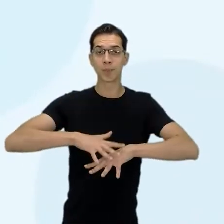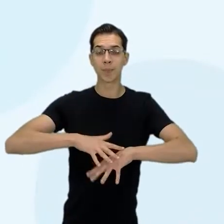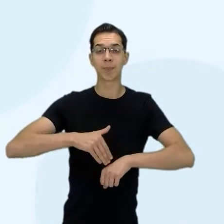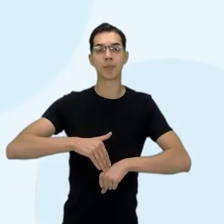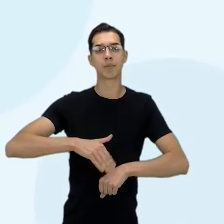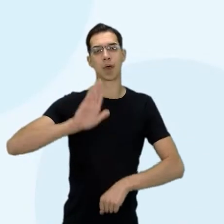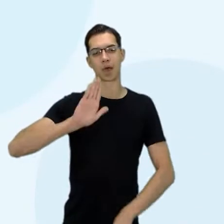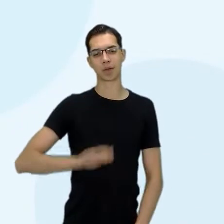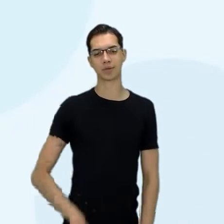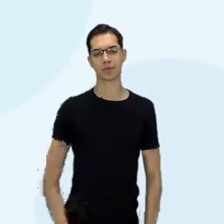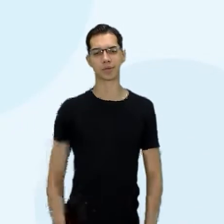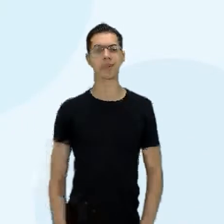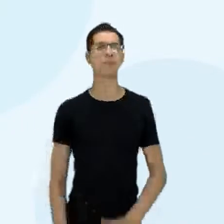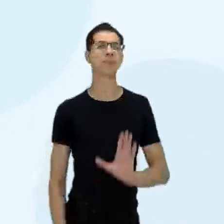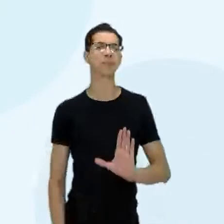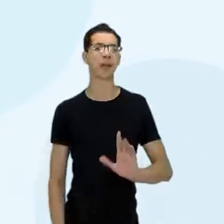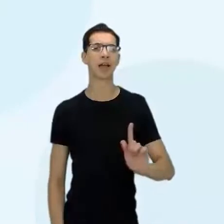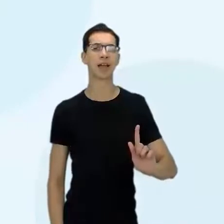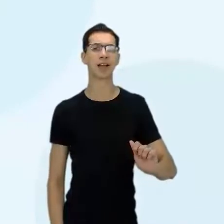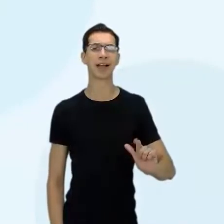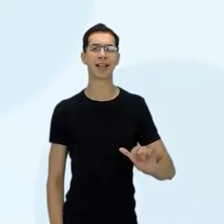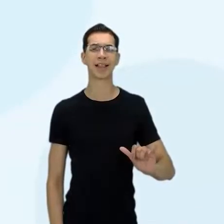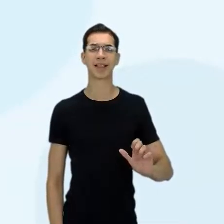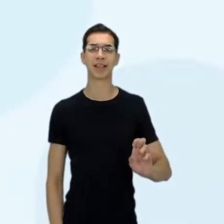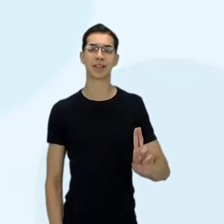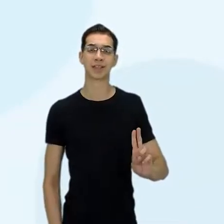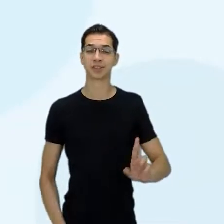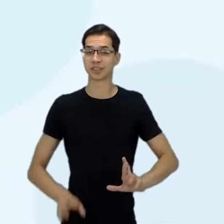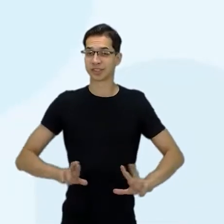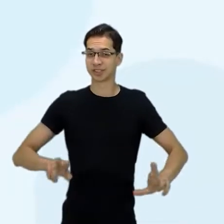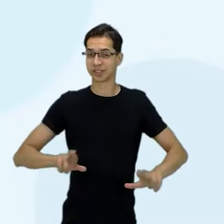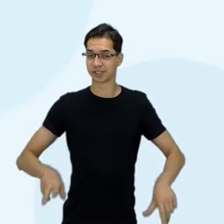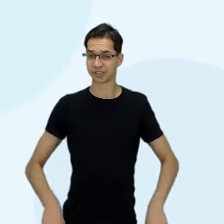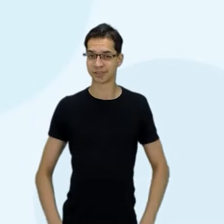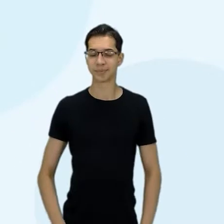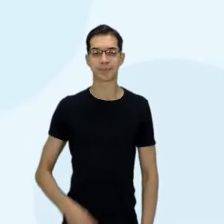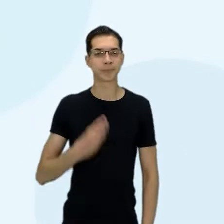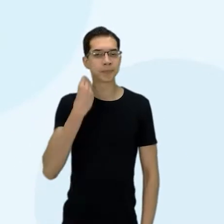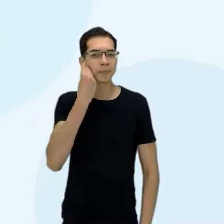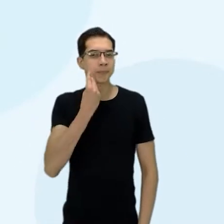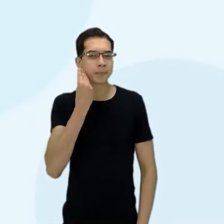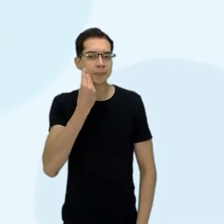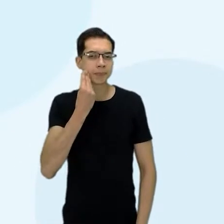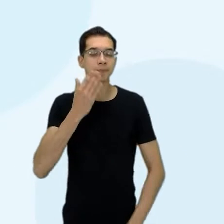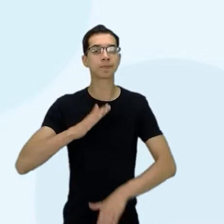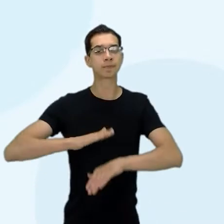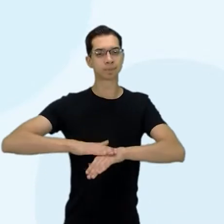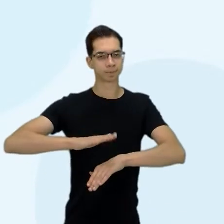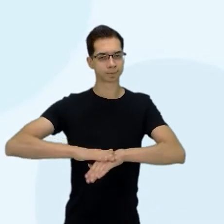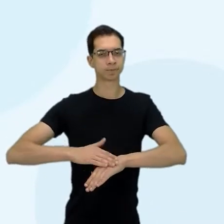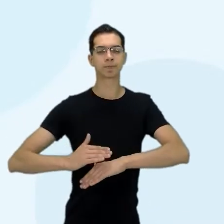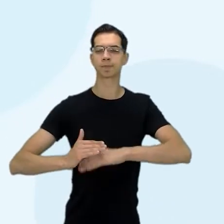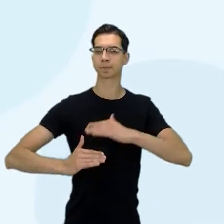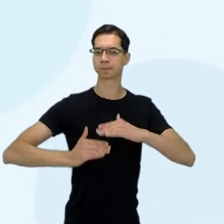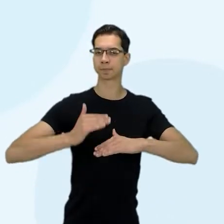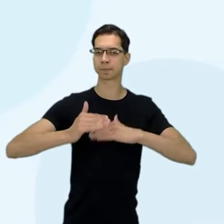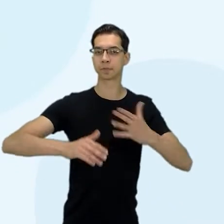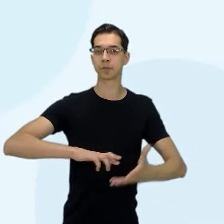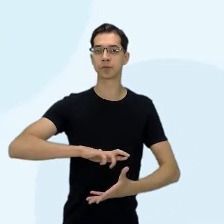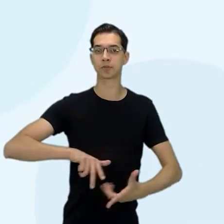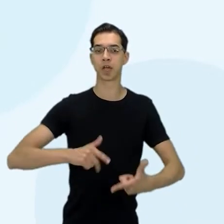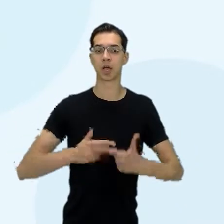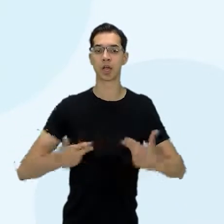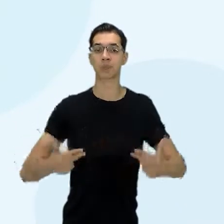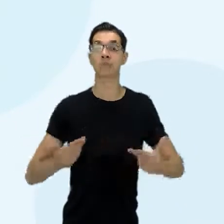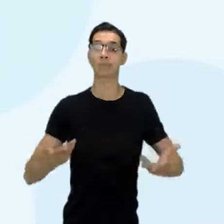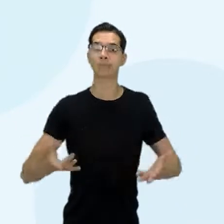O Galileu já deu uma pegada experimental e muito desenvolveu. E aí ela acabou se consolidando ali